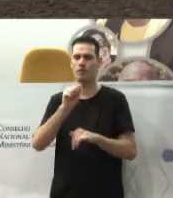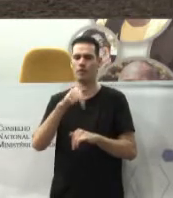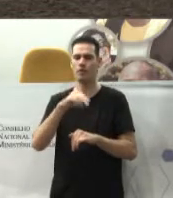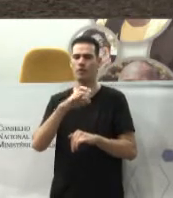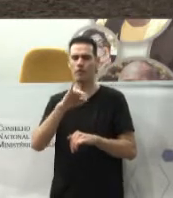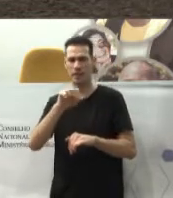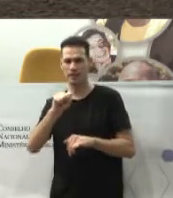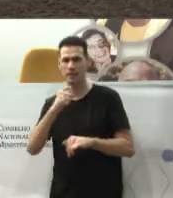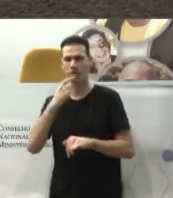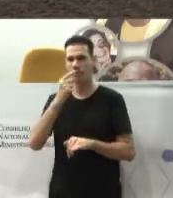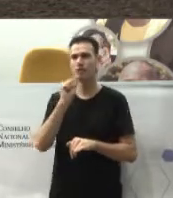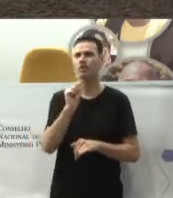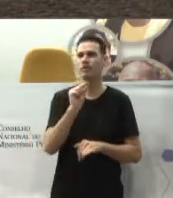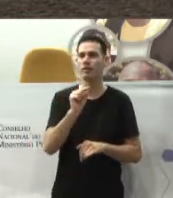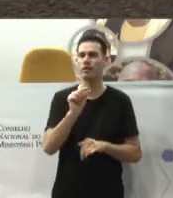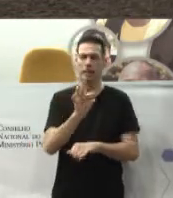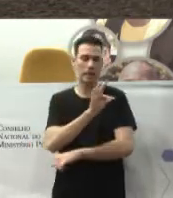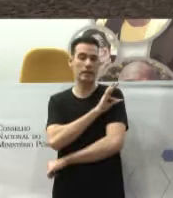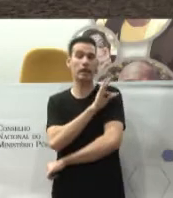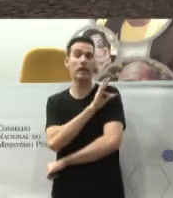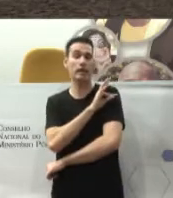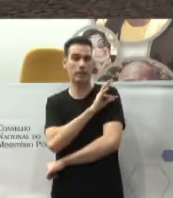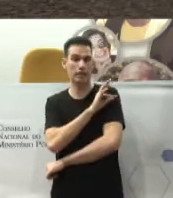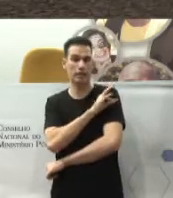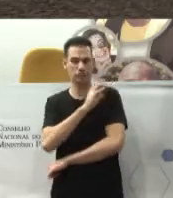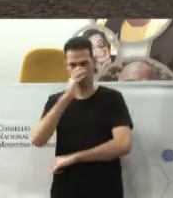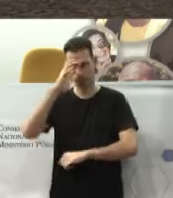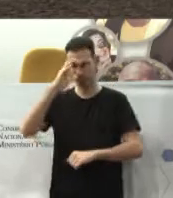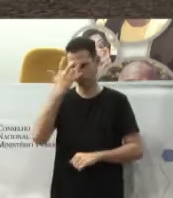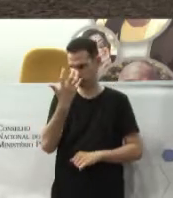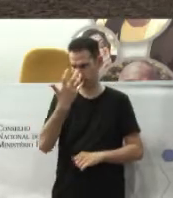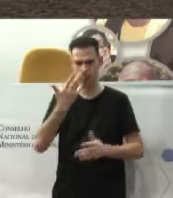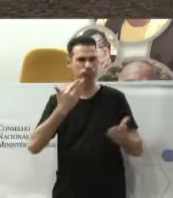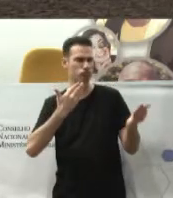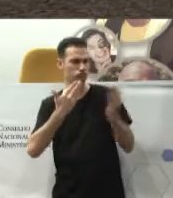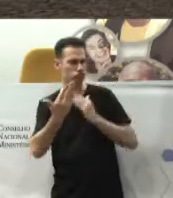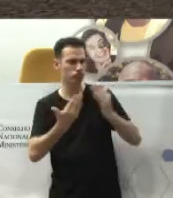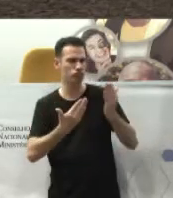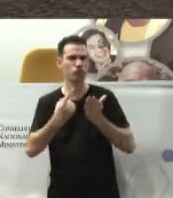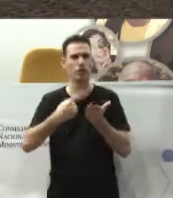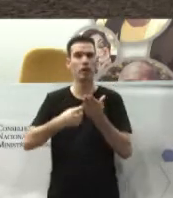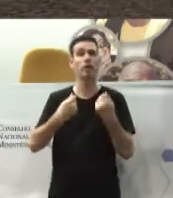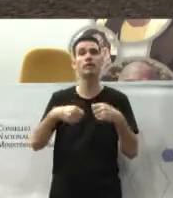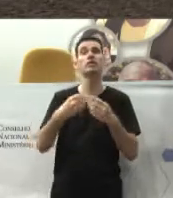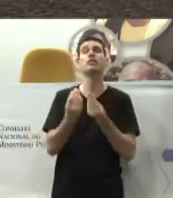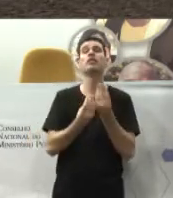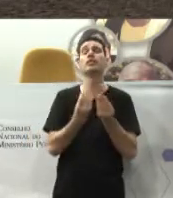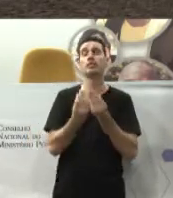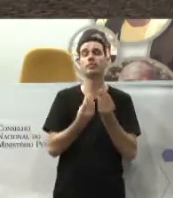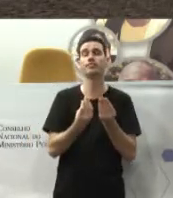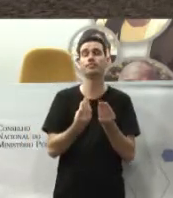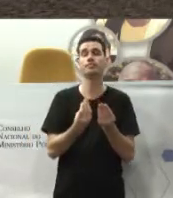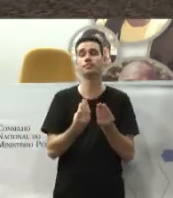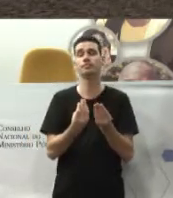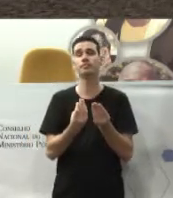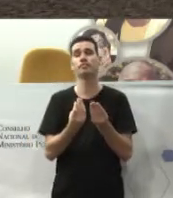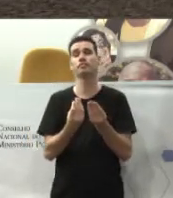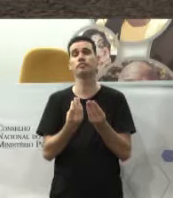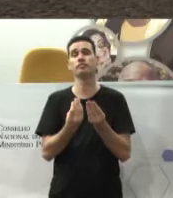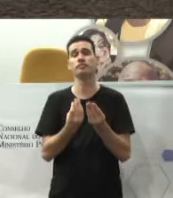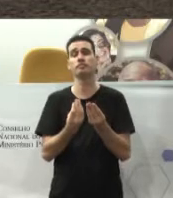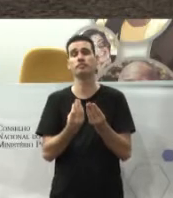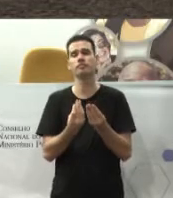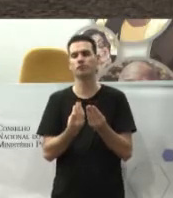é que a técnica de solução, de mediação, tem que ser desenhada a partir